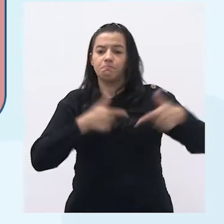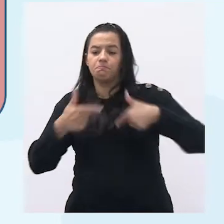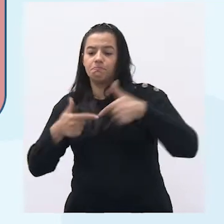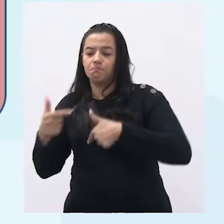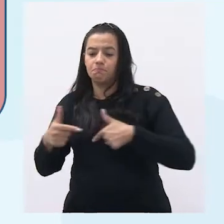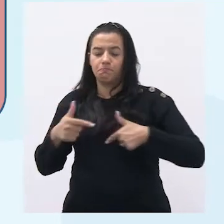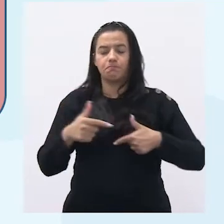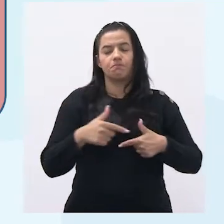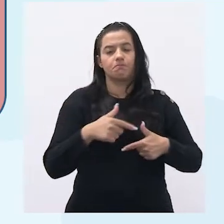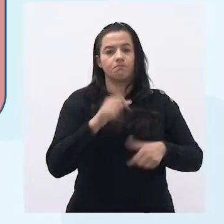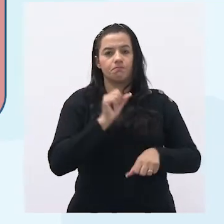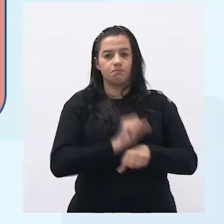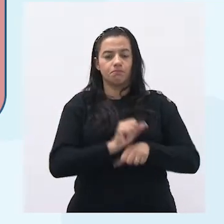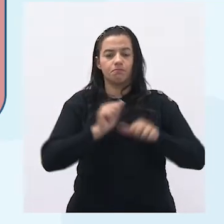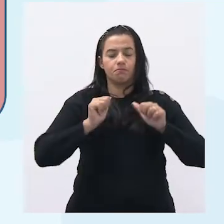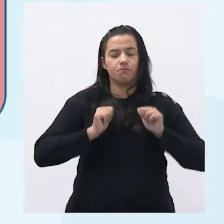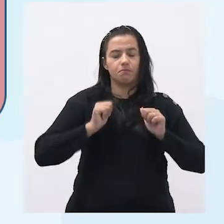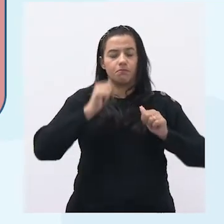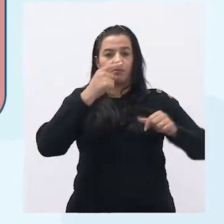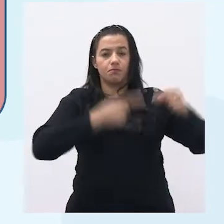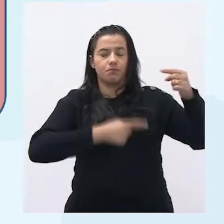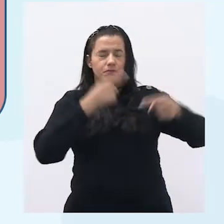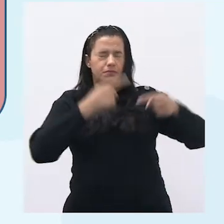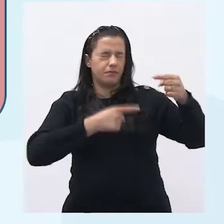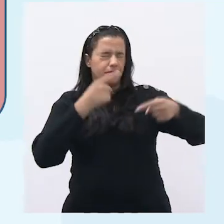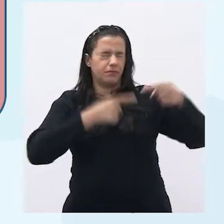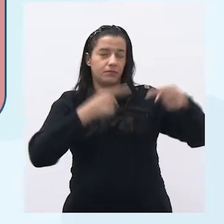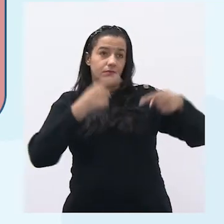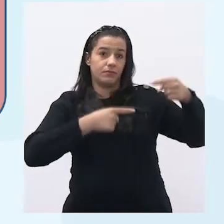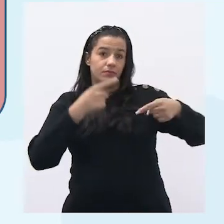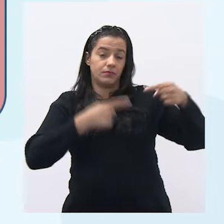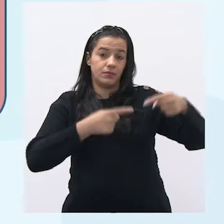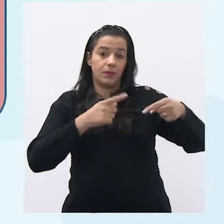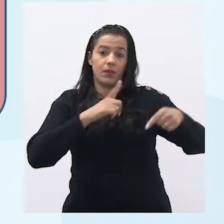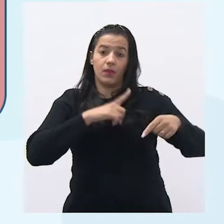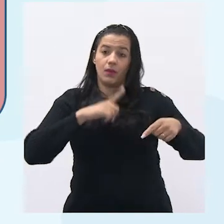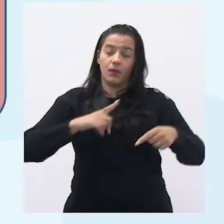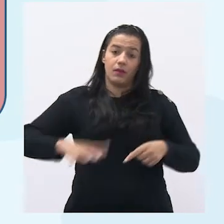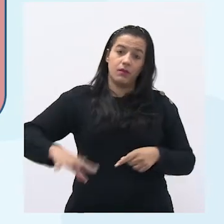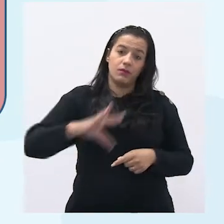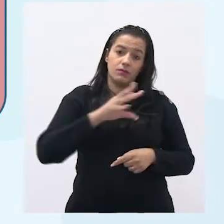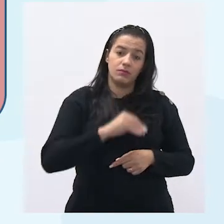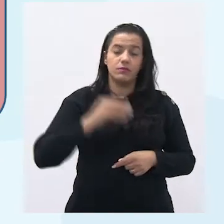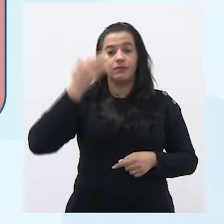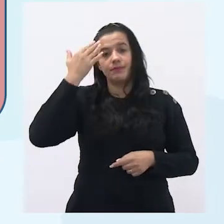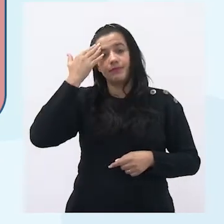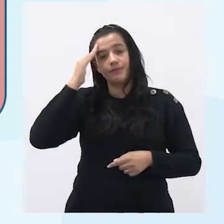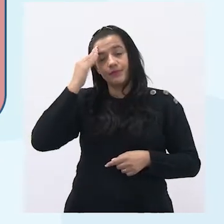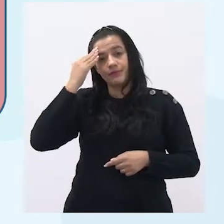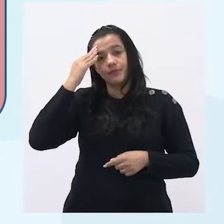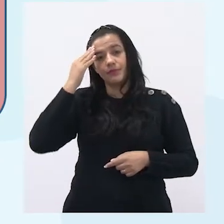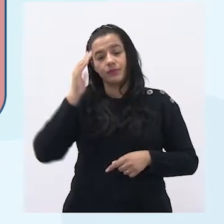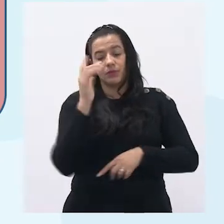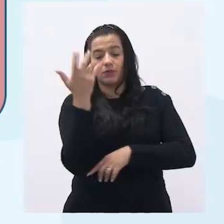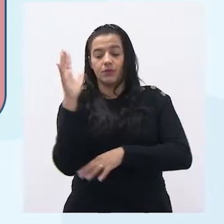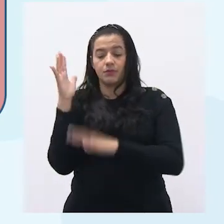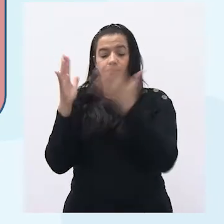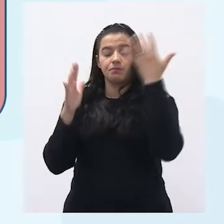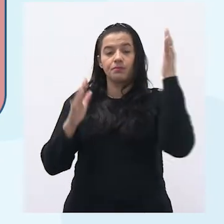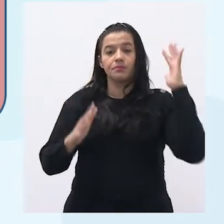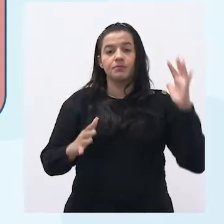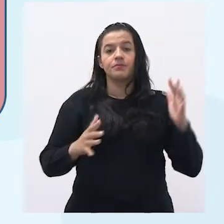conflito, quando acontecer, seja o mínimo possível. Então é importante a gente compreender a natureza desses conflitos,